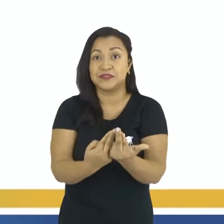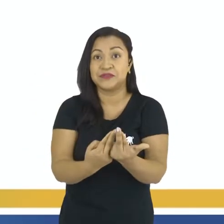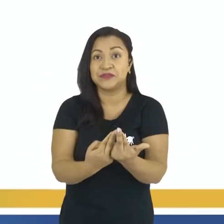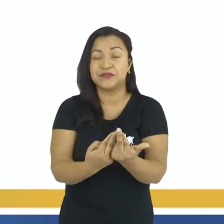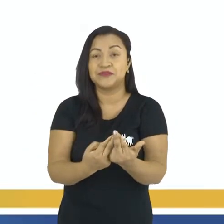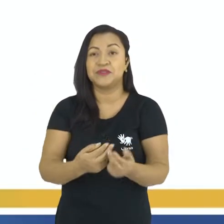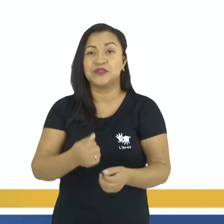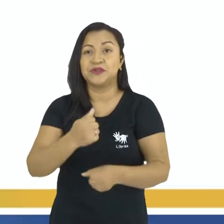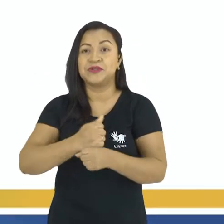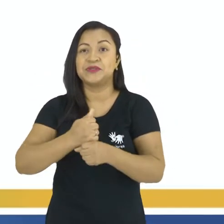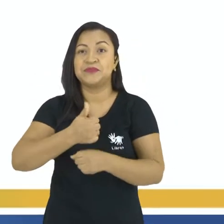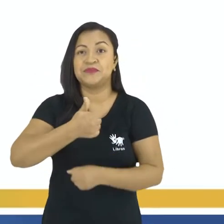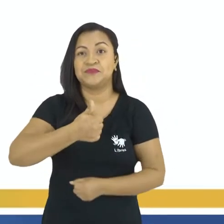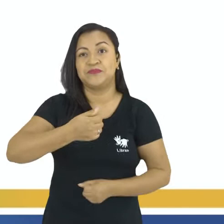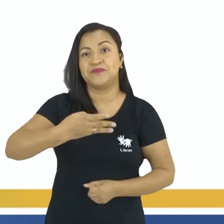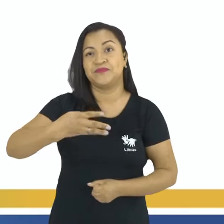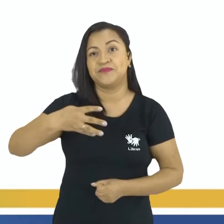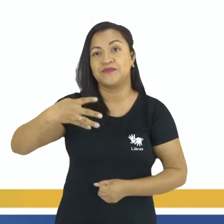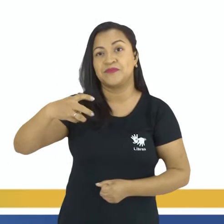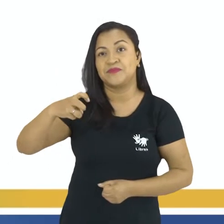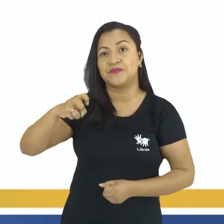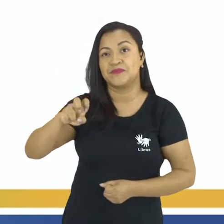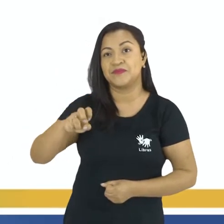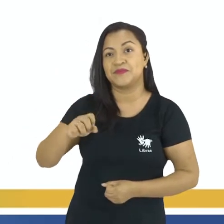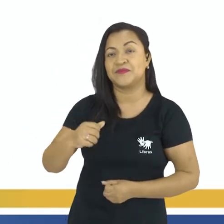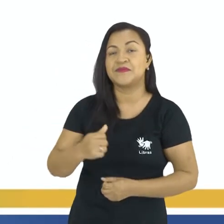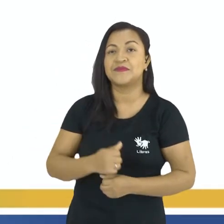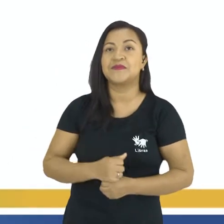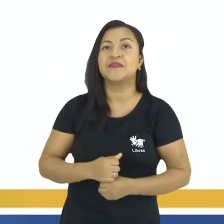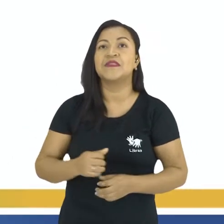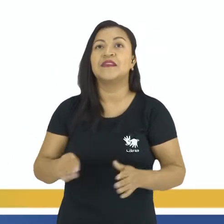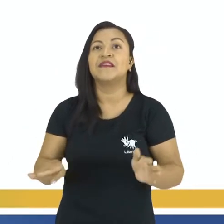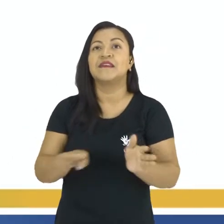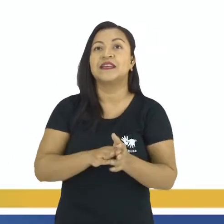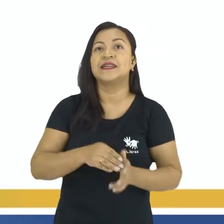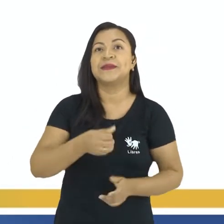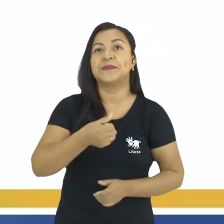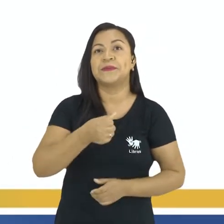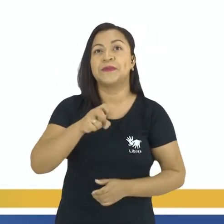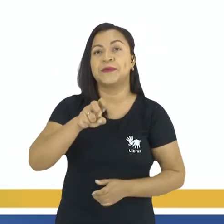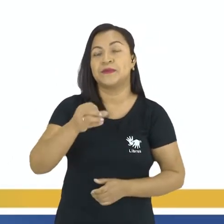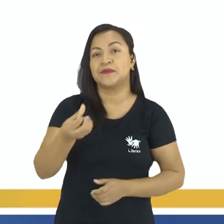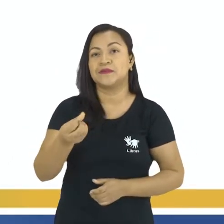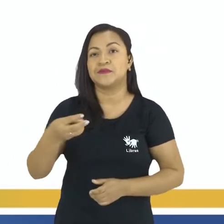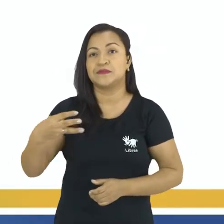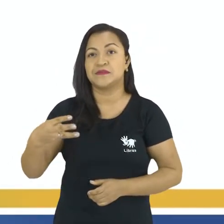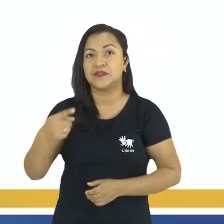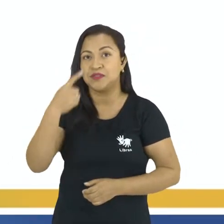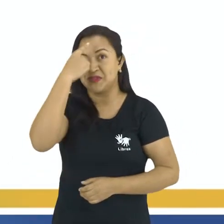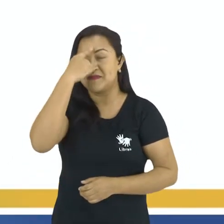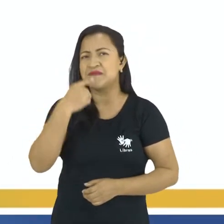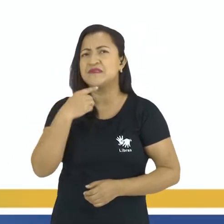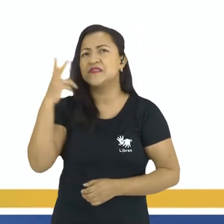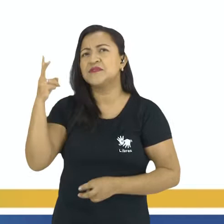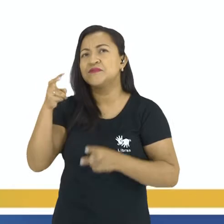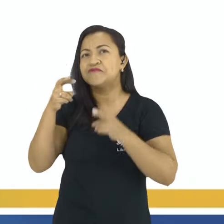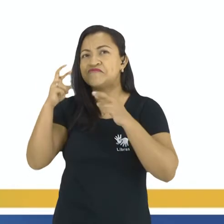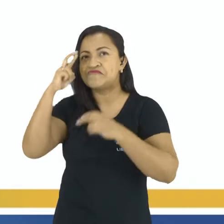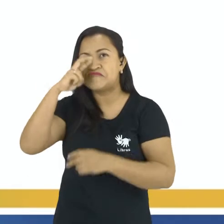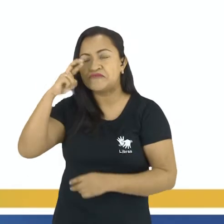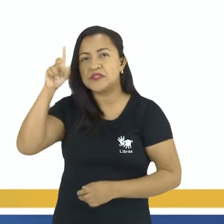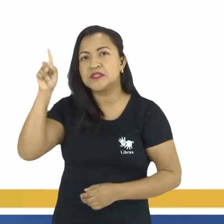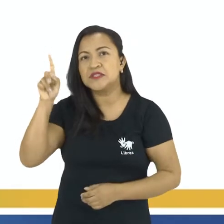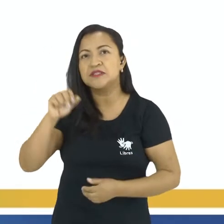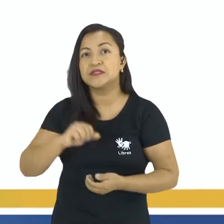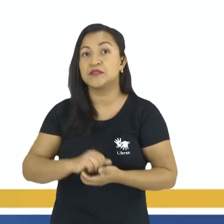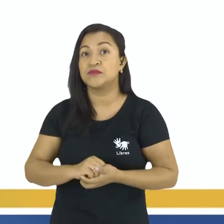a 1563, tá? E se vocês observarem nessa imagem, vocês podem perceber